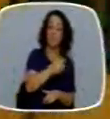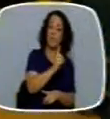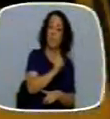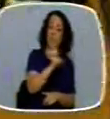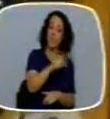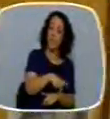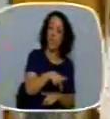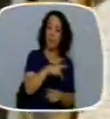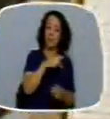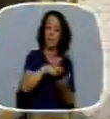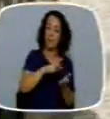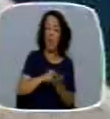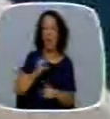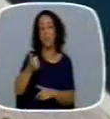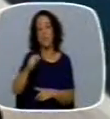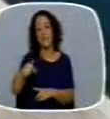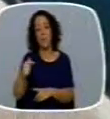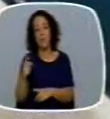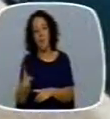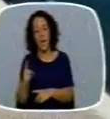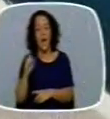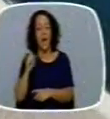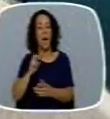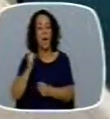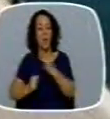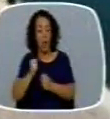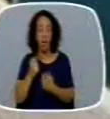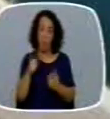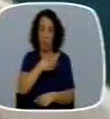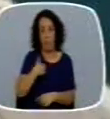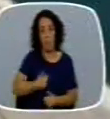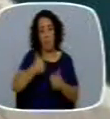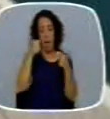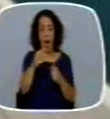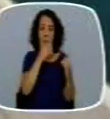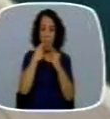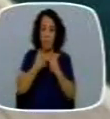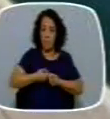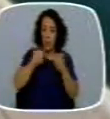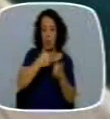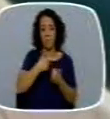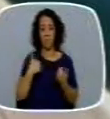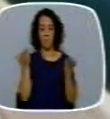correr. Mas é para o teu bem. É. O hambúrguer fica mais saboroso e tu ficas mais sexy.